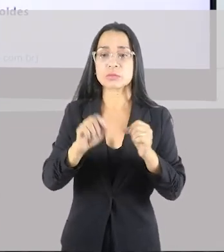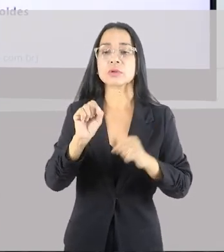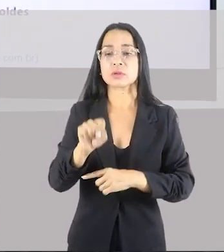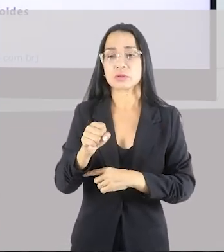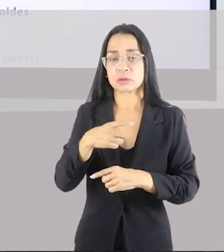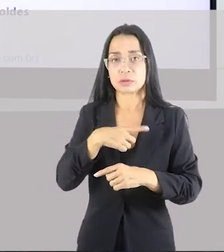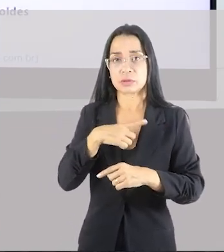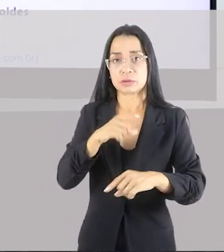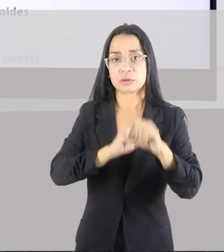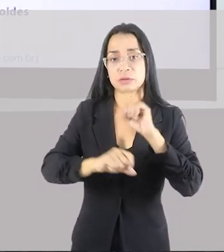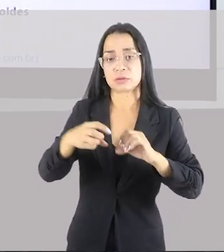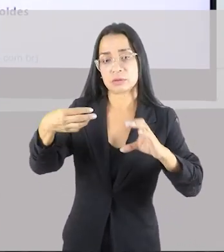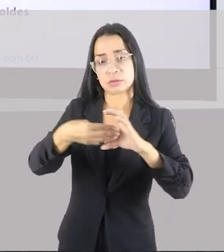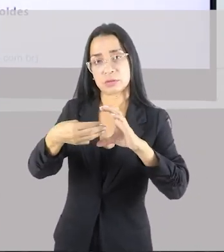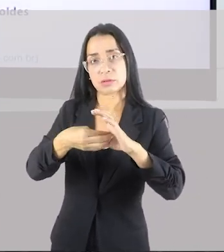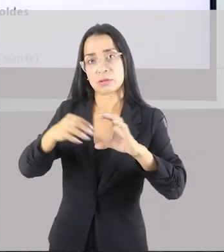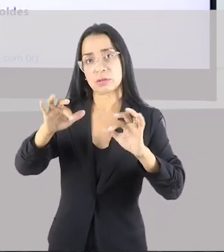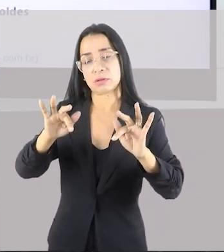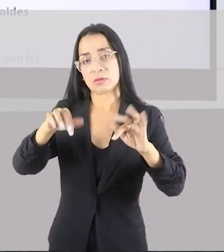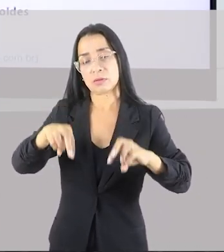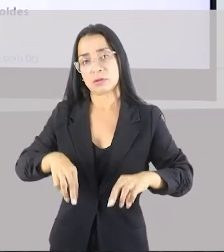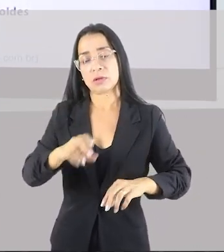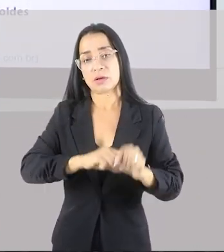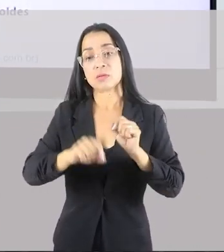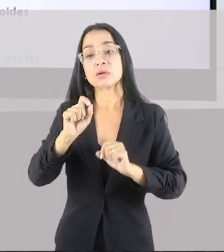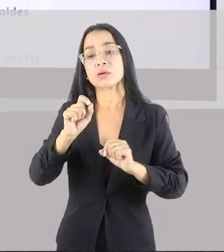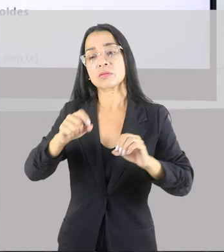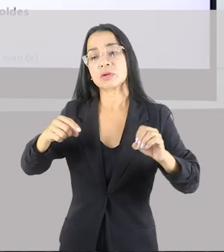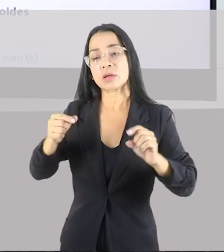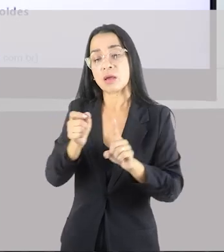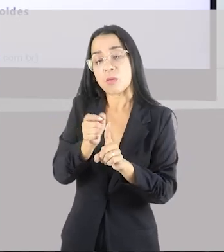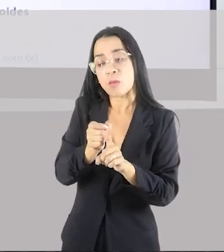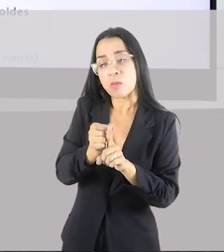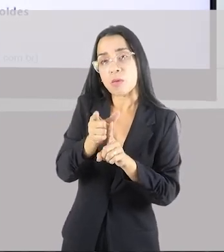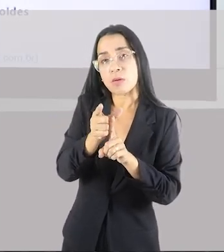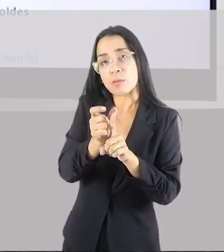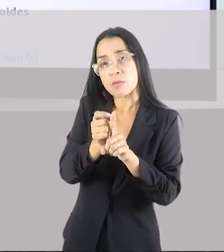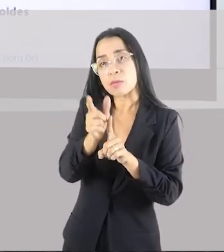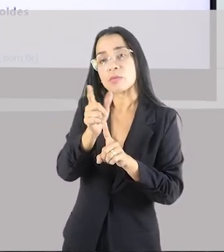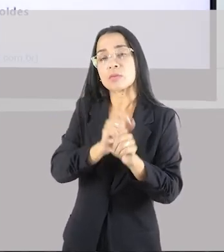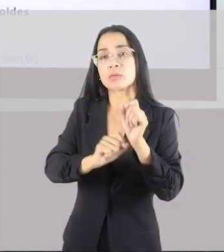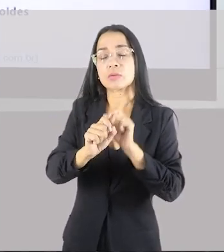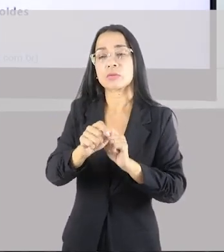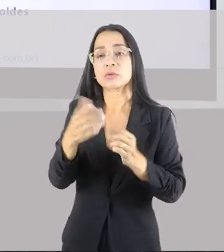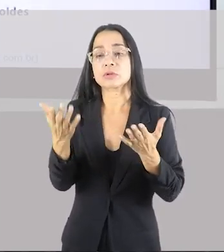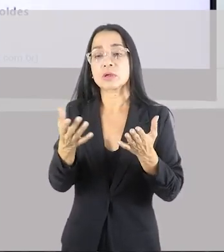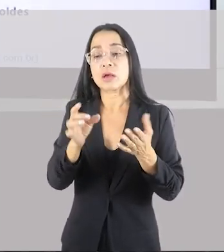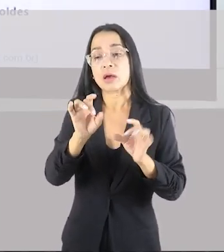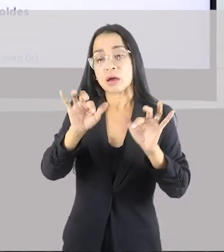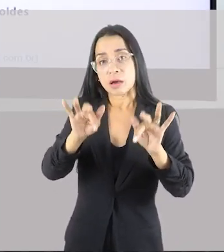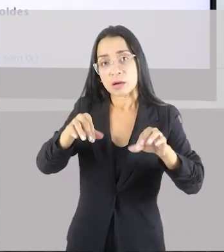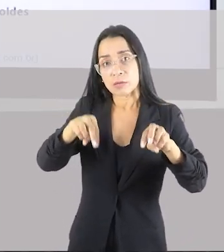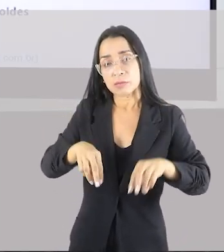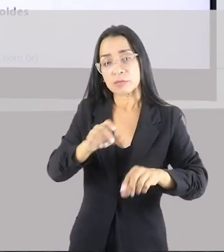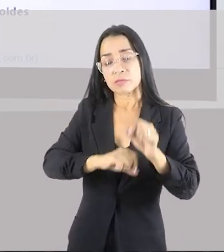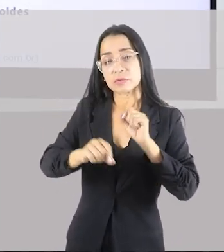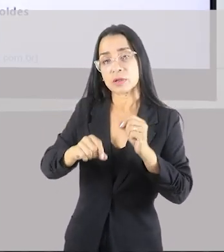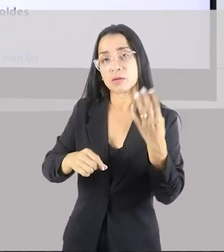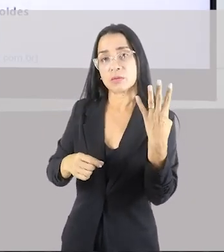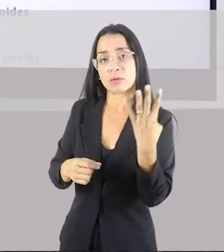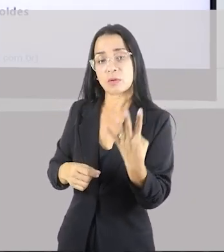sim a gente tem a célula final, que é o espermatozoide. Ao final da meiose, gente, são formados